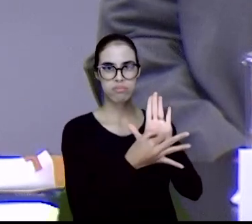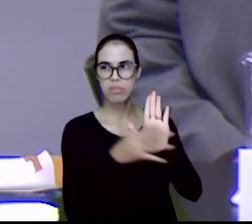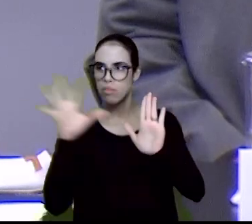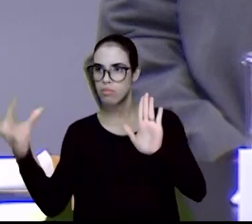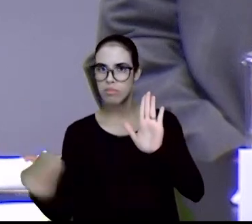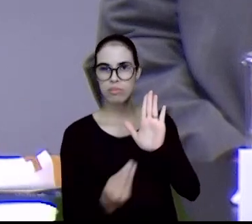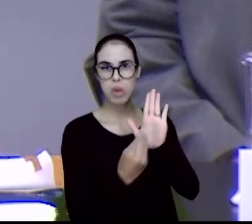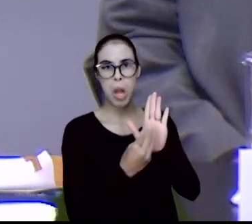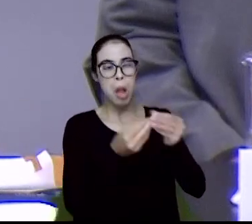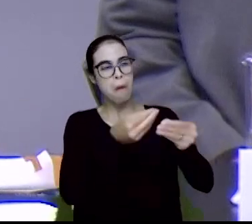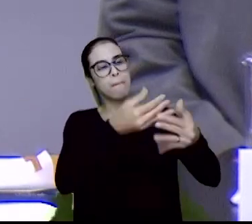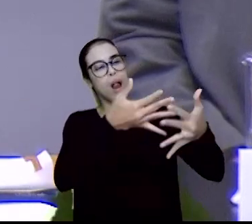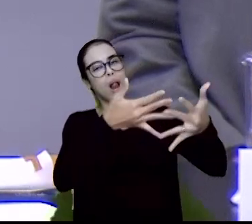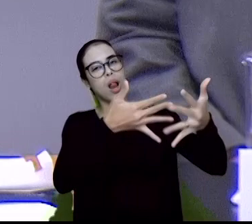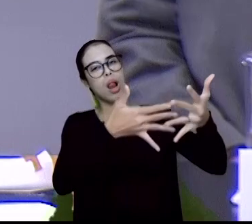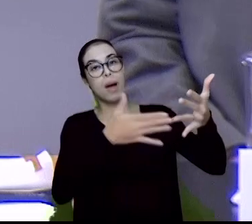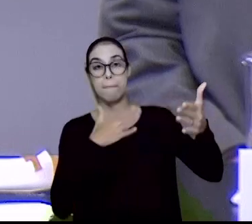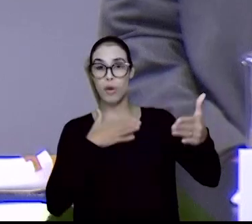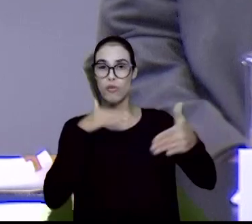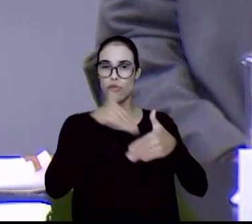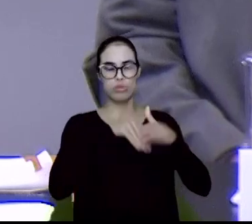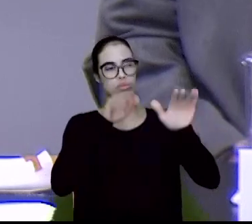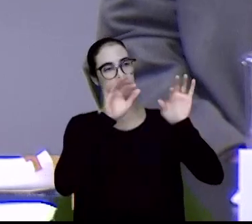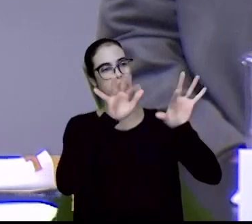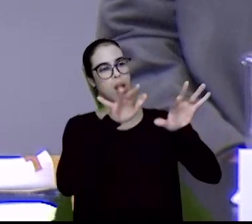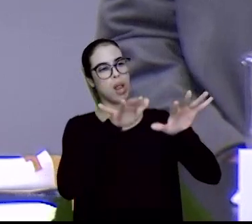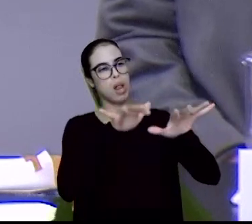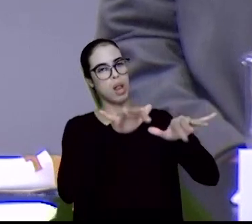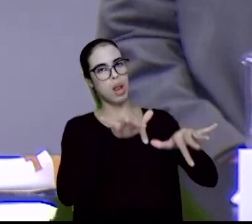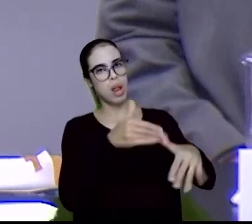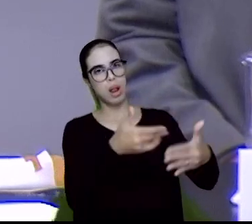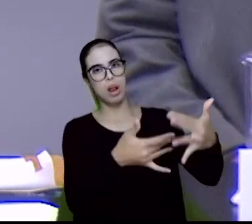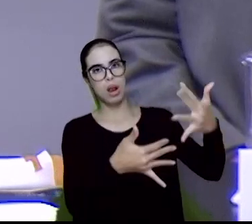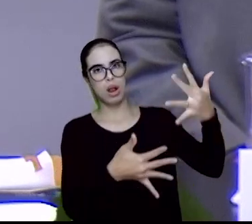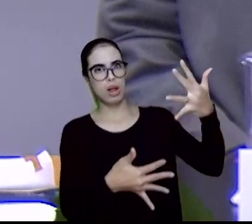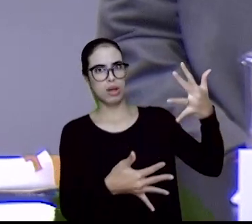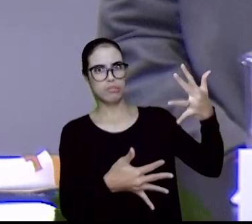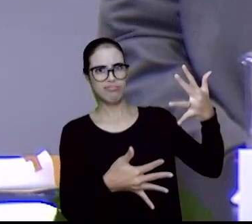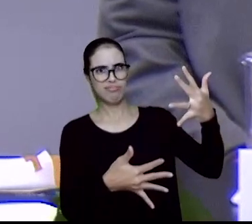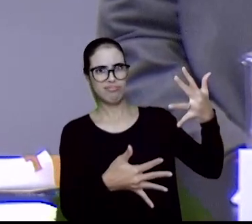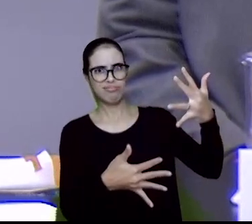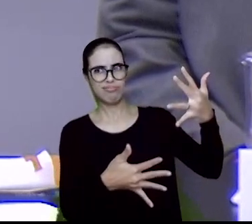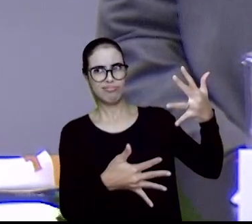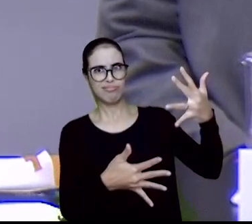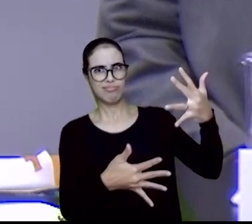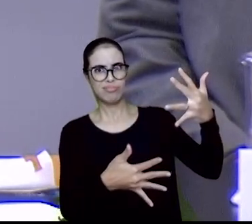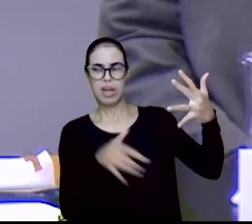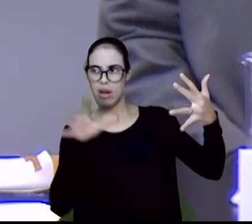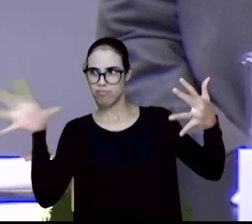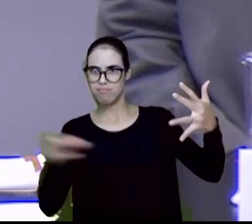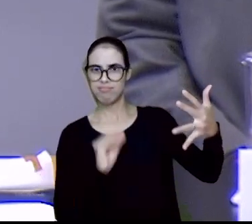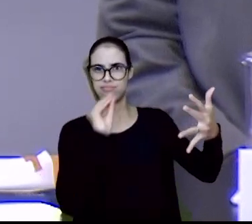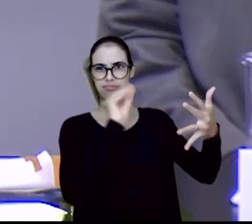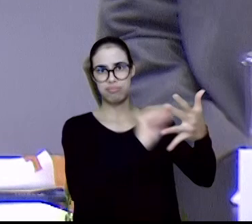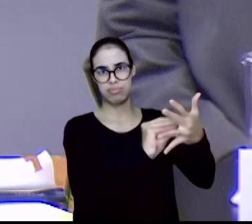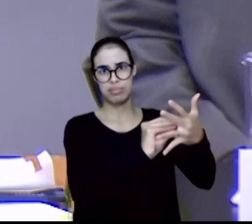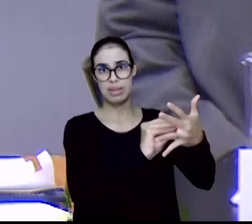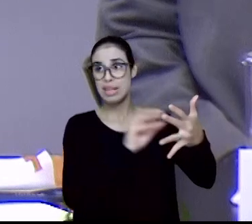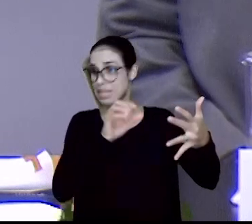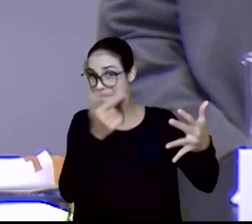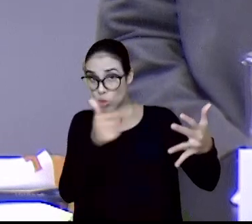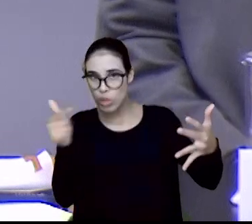escrevendo muito, mesmo tendo um precedente, é que está com pouco processo, está com pouca ocupação, não costuma ser